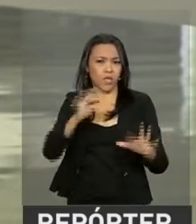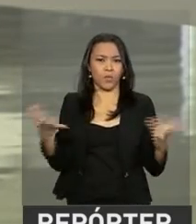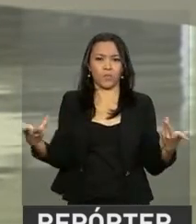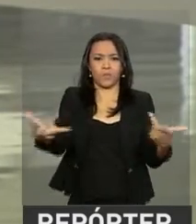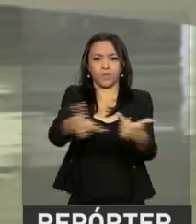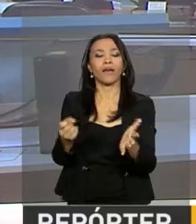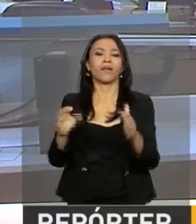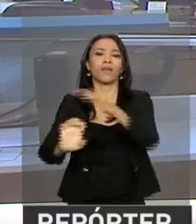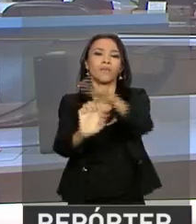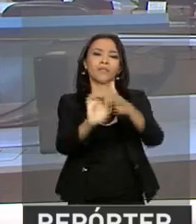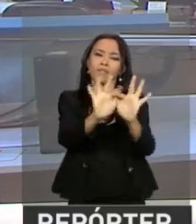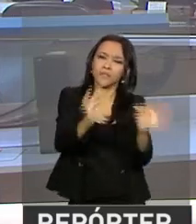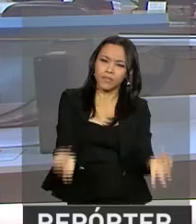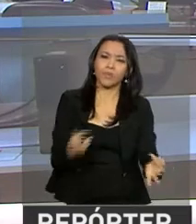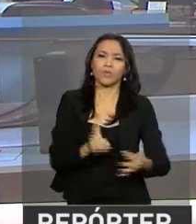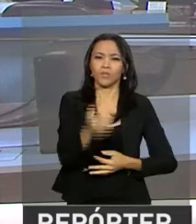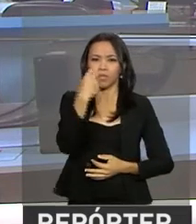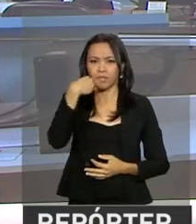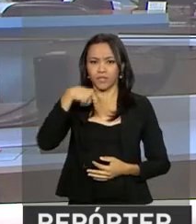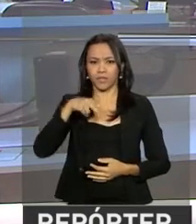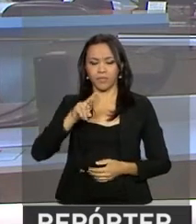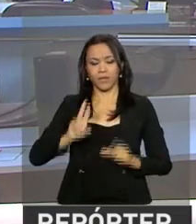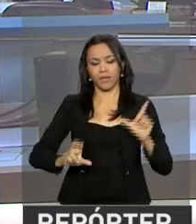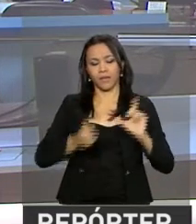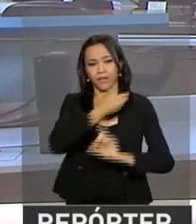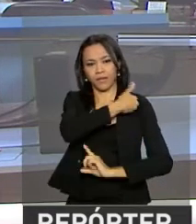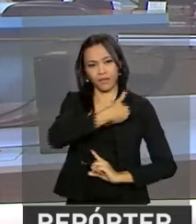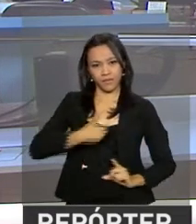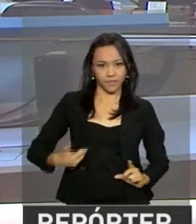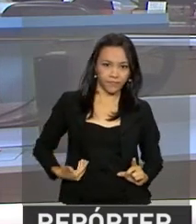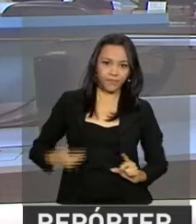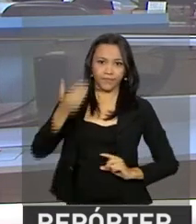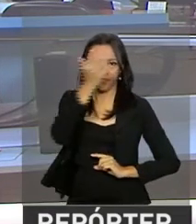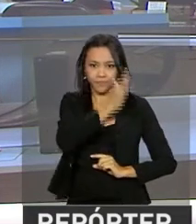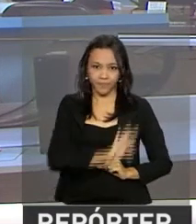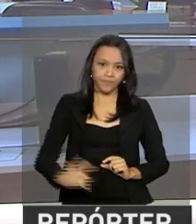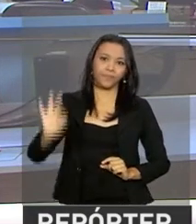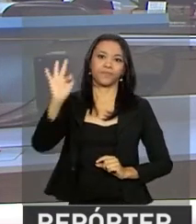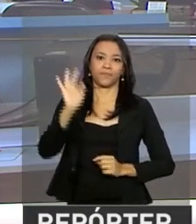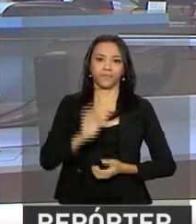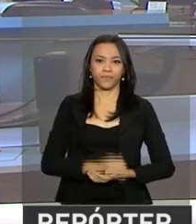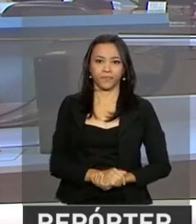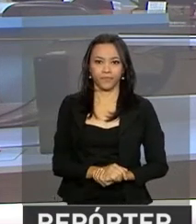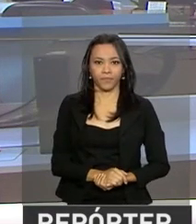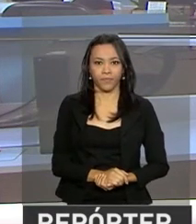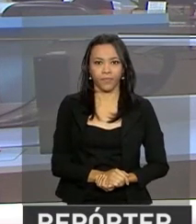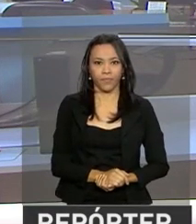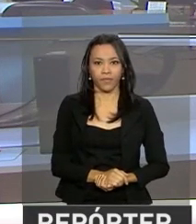Leandro, é com você. Continue com a gente aqui na TV NBR, a TV do Governo Federal.